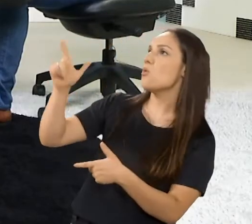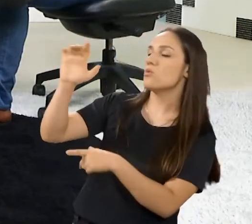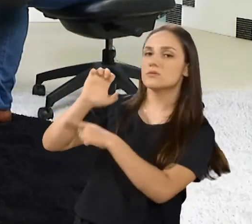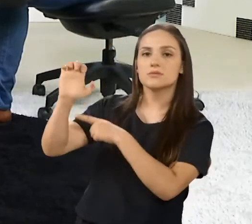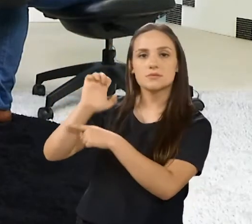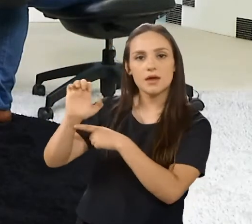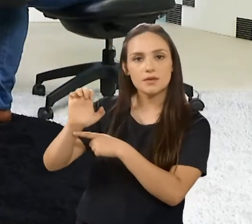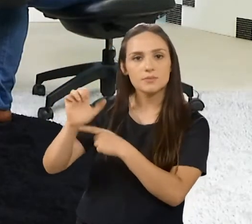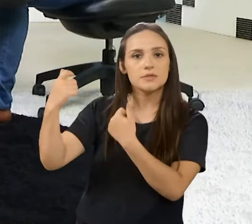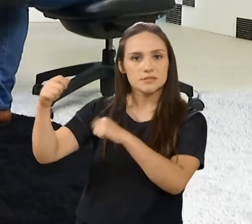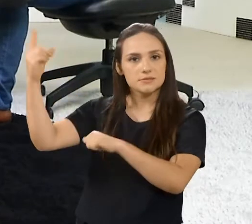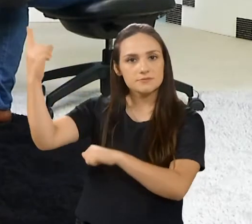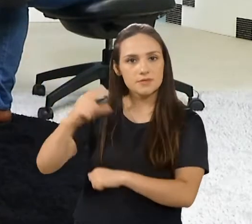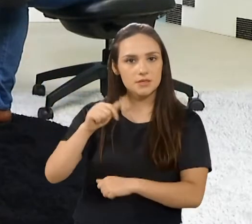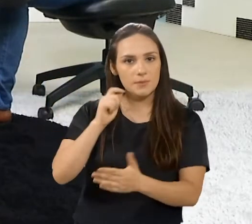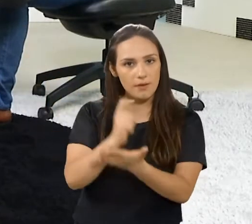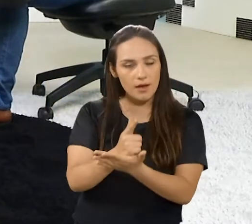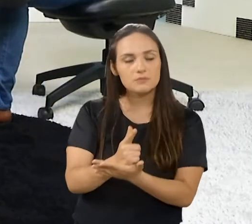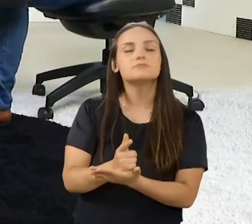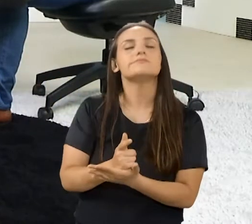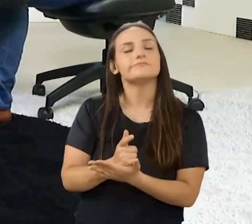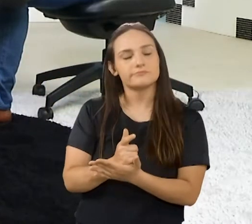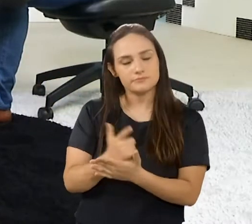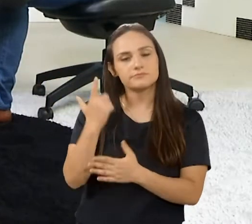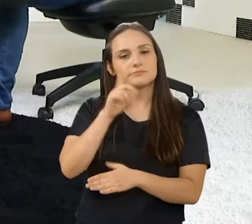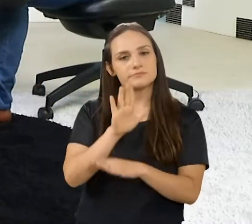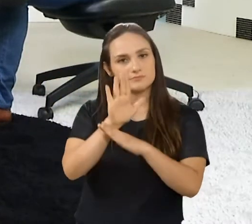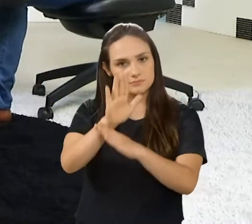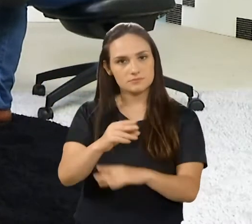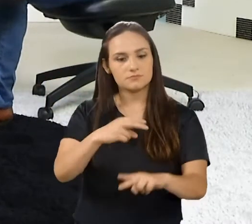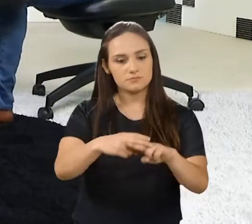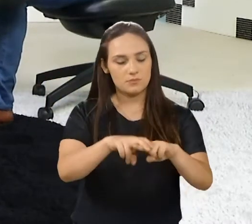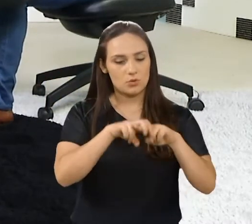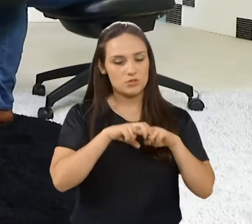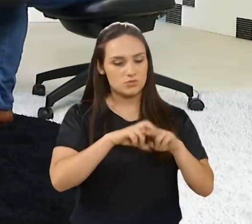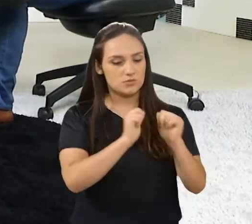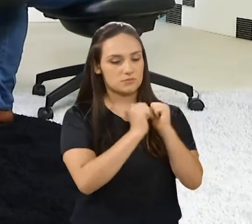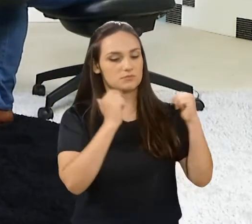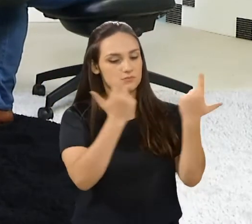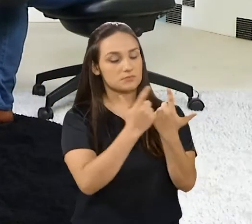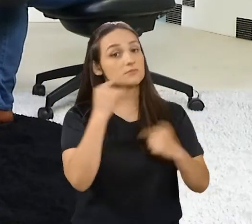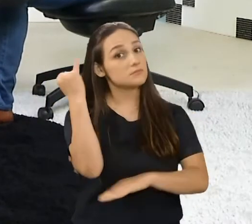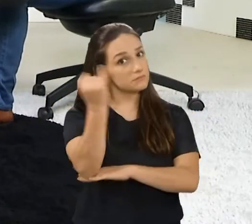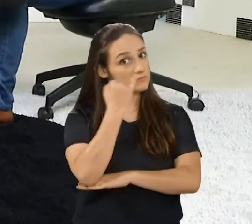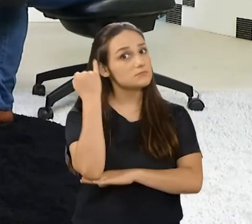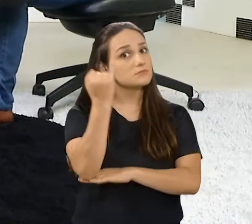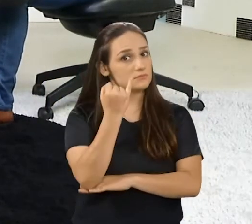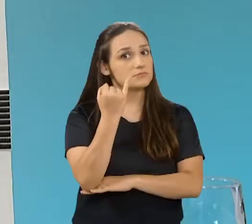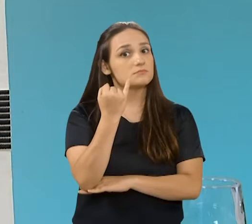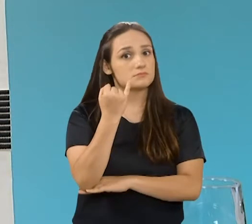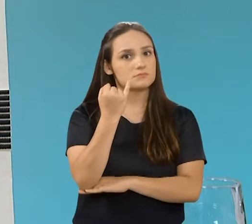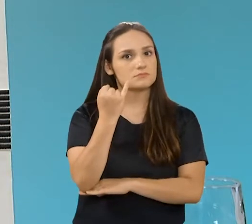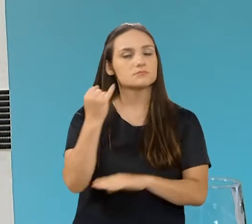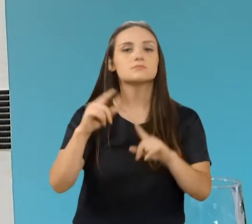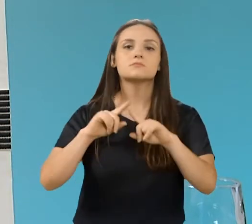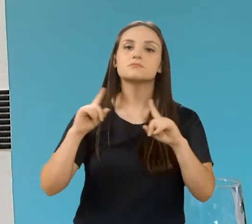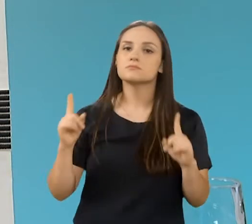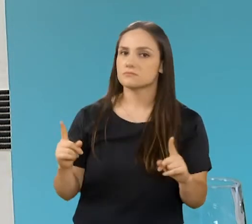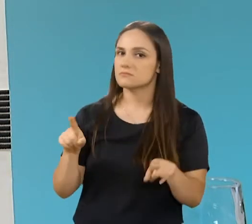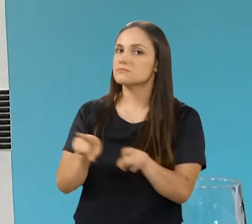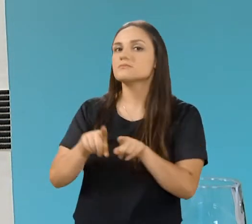nós temos um papel muito importante do legislador, e não só da Assembleia Legislativa, mas também do